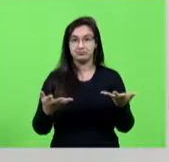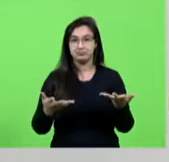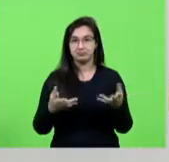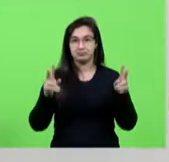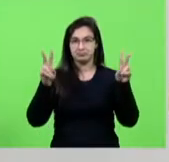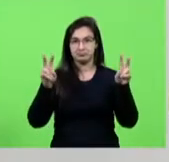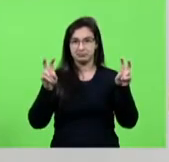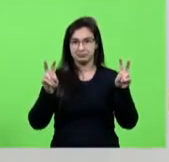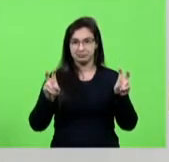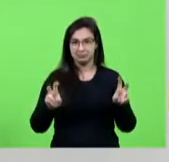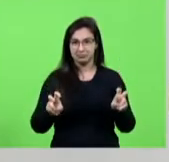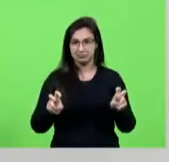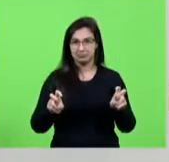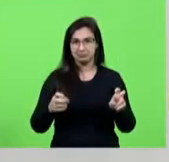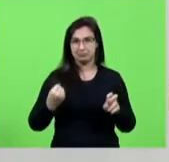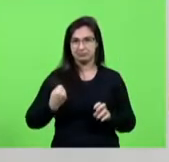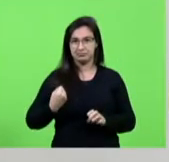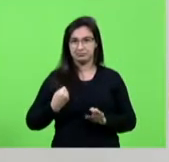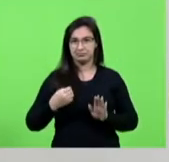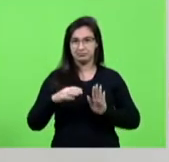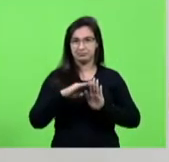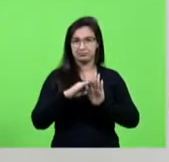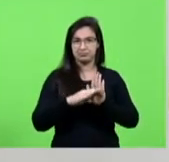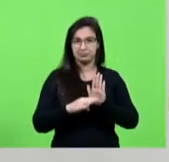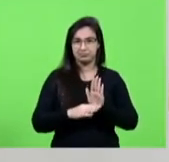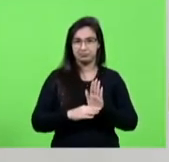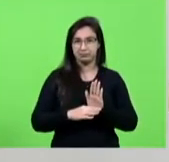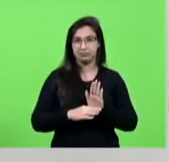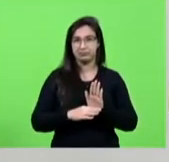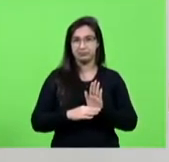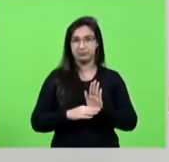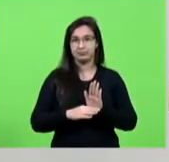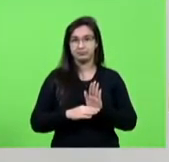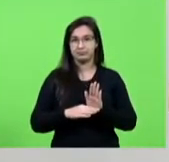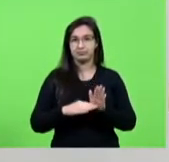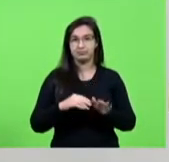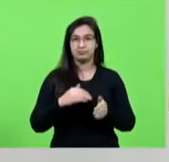dados fornecidos pela Secretaria Municipal de Saúde da cidade de Joinville.